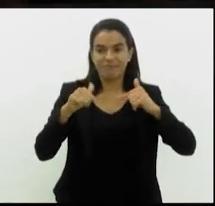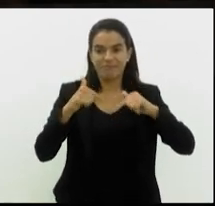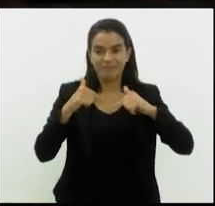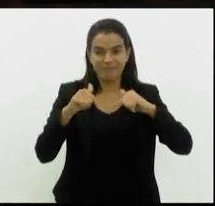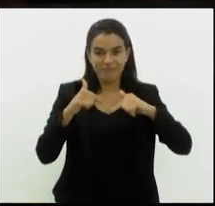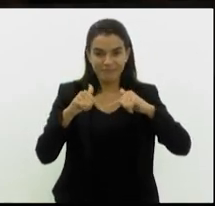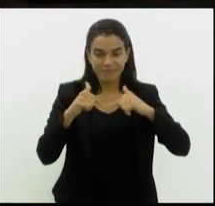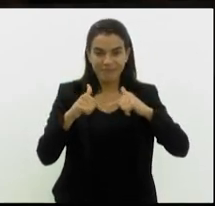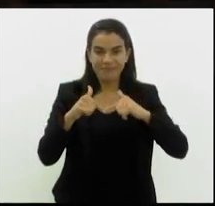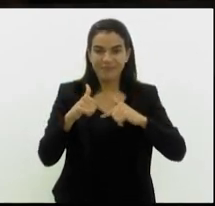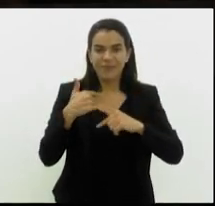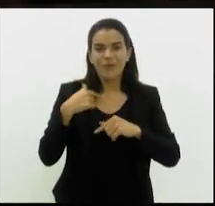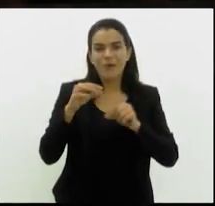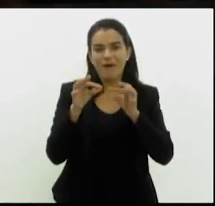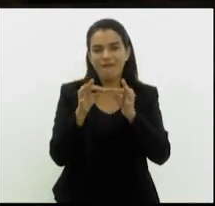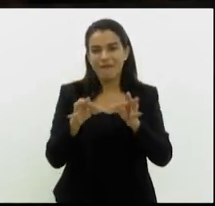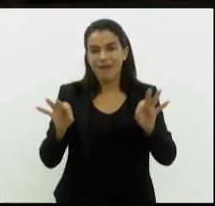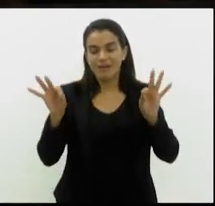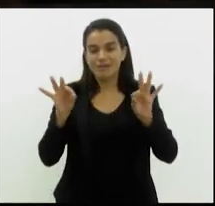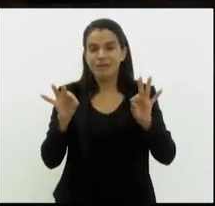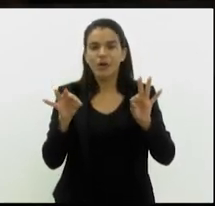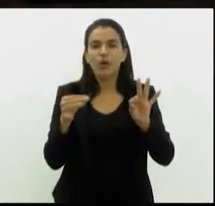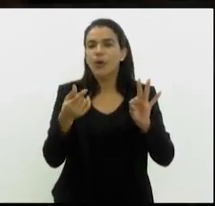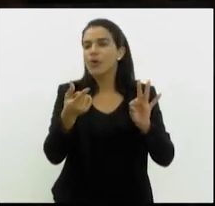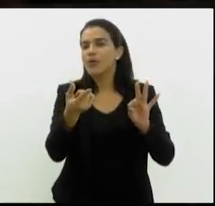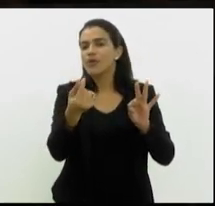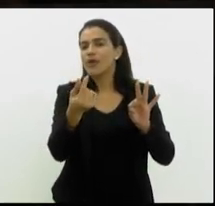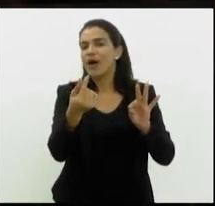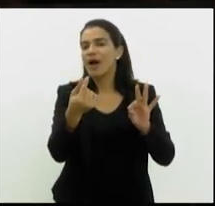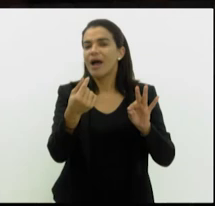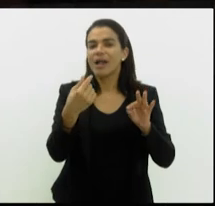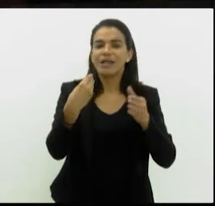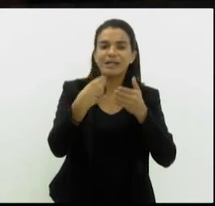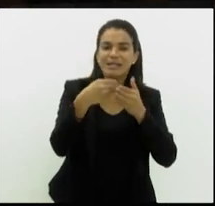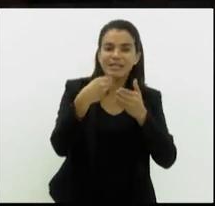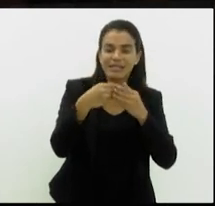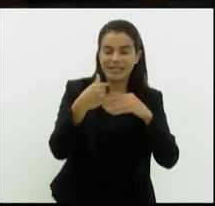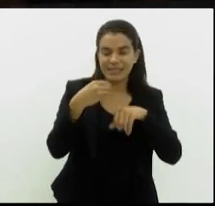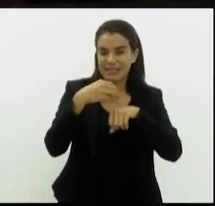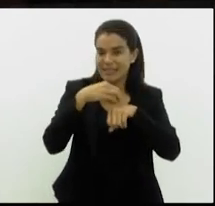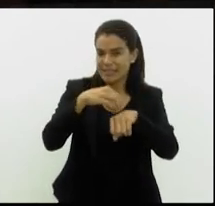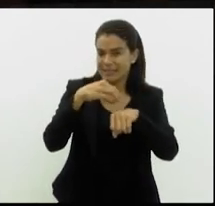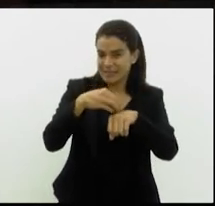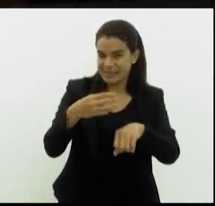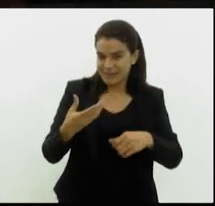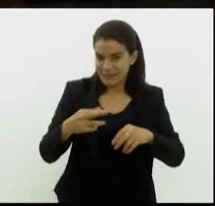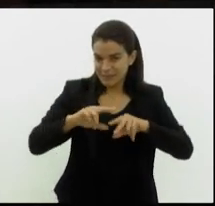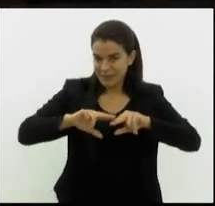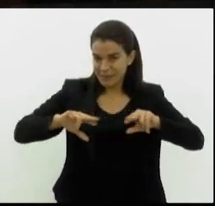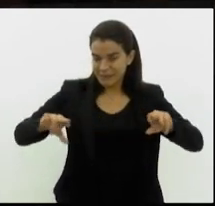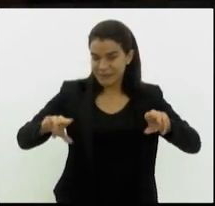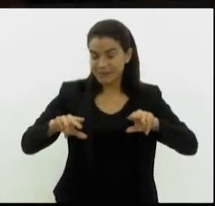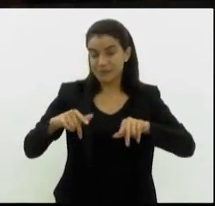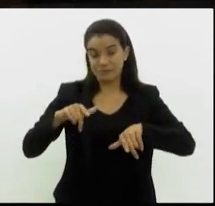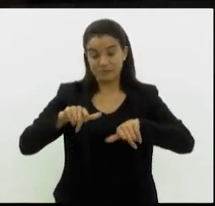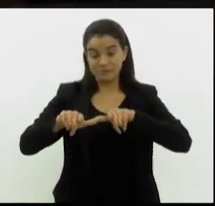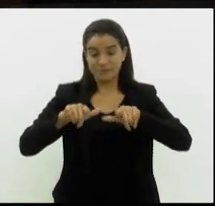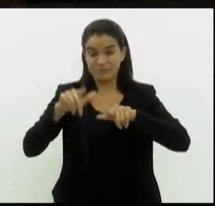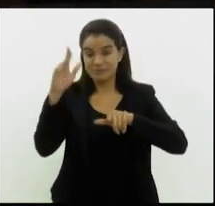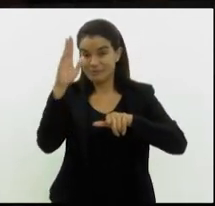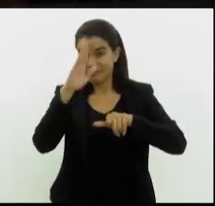de uma frase à época, quanto vale o vale-transporte, né? É que o trabalhador